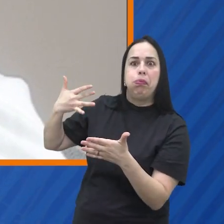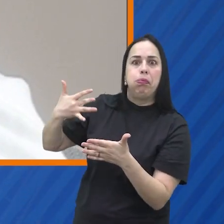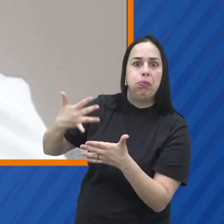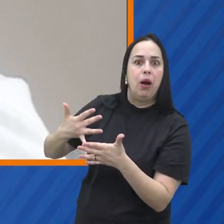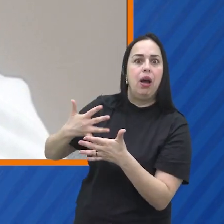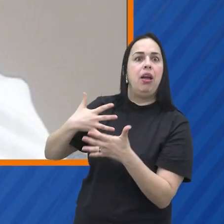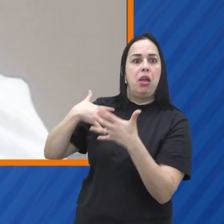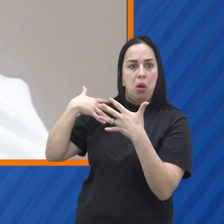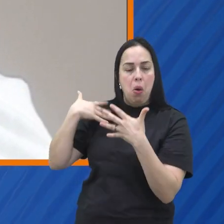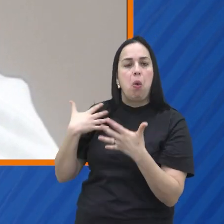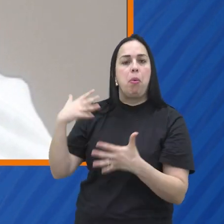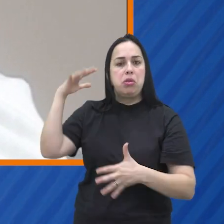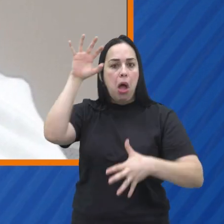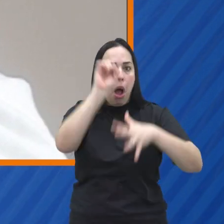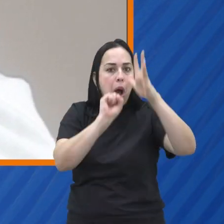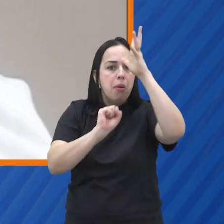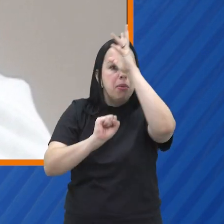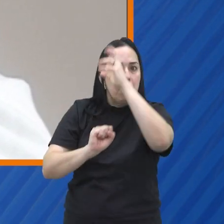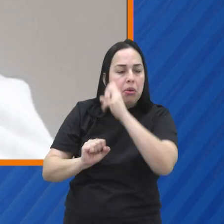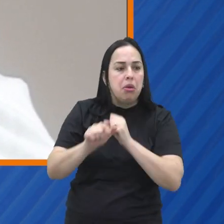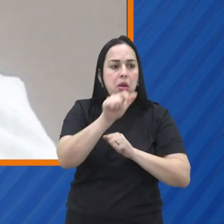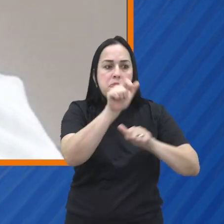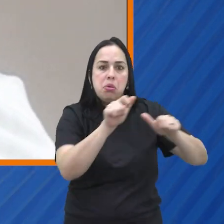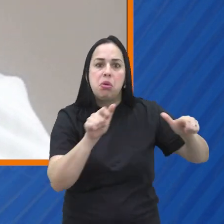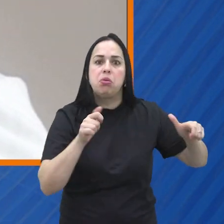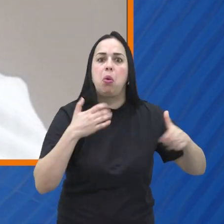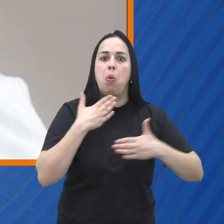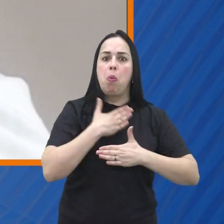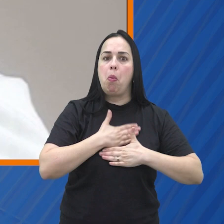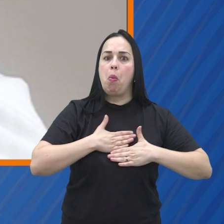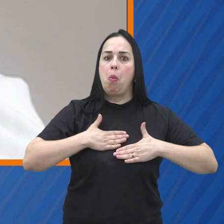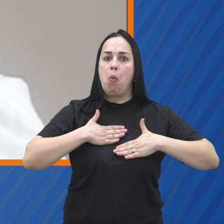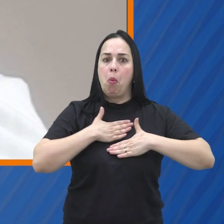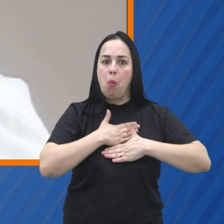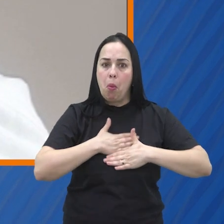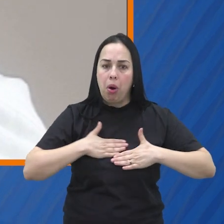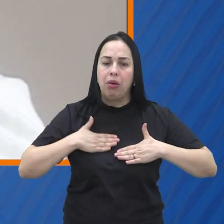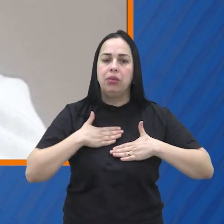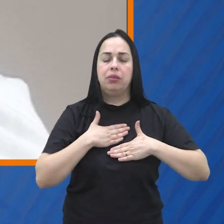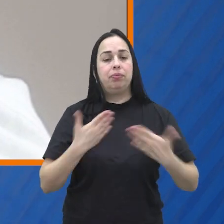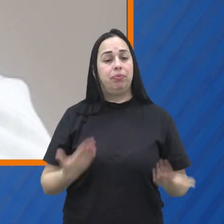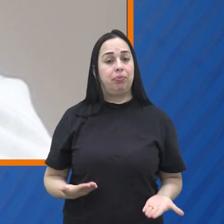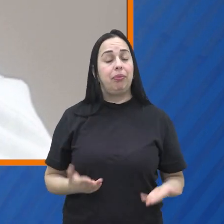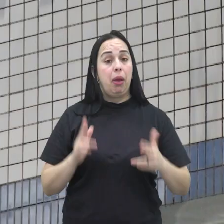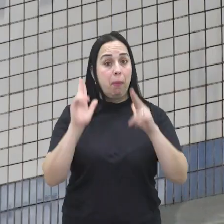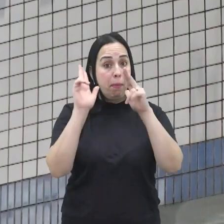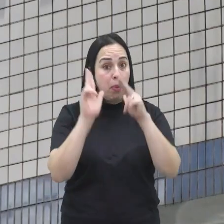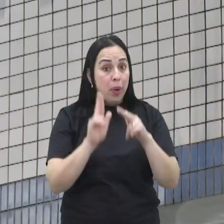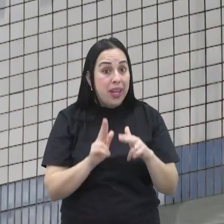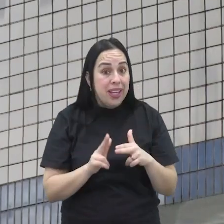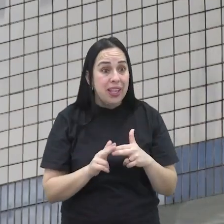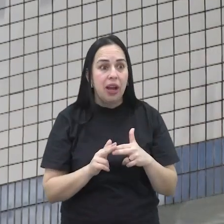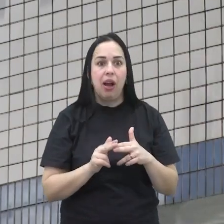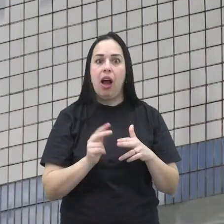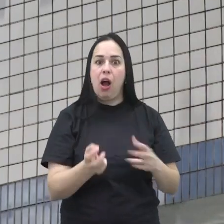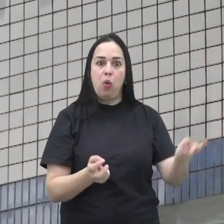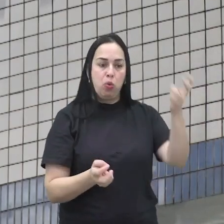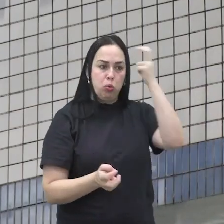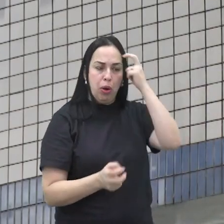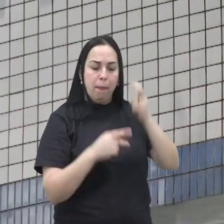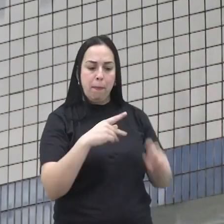anos 2000, 2010. Isso se reflete muito no que o Popline se tornou, né? Para celebrar